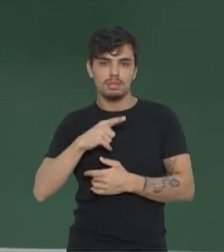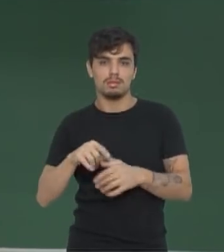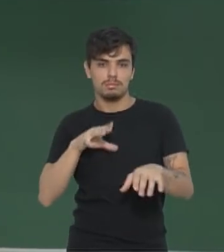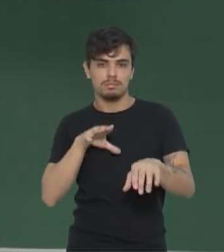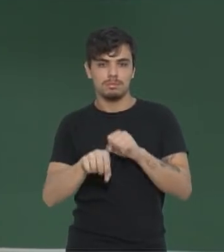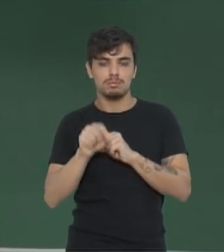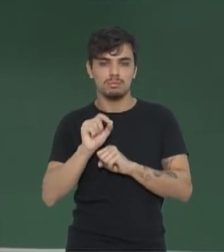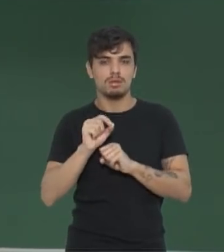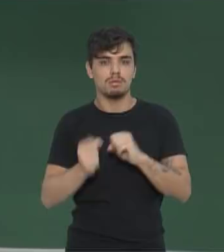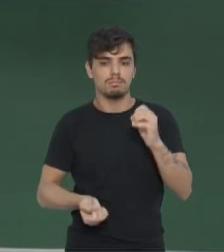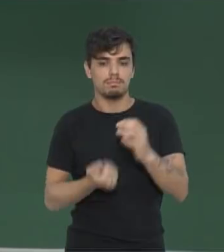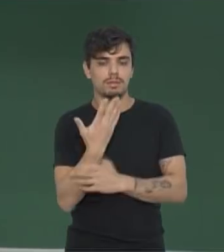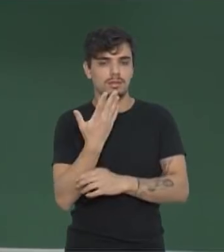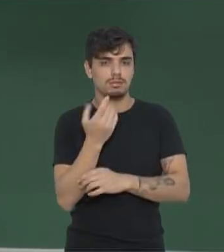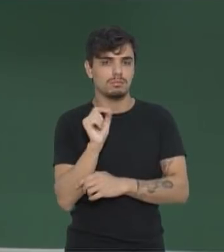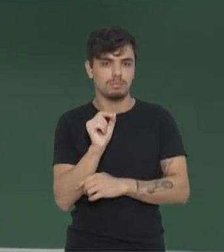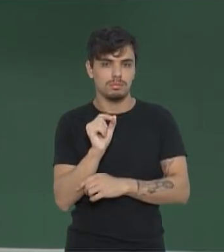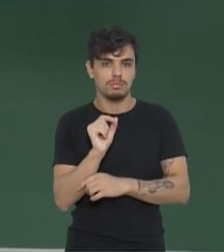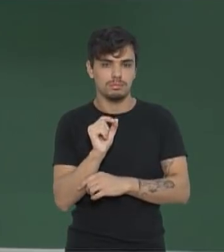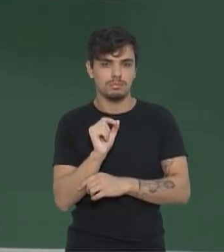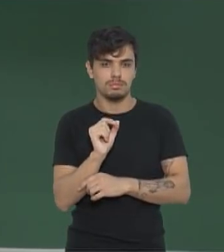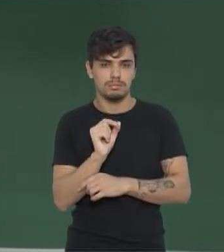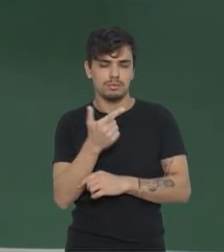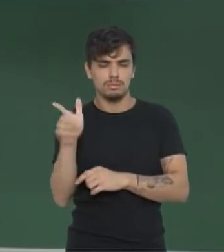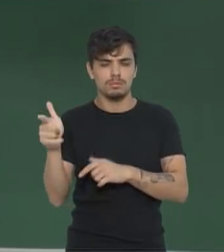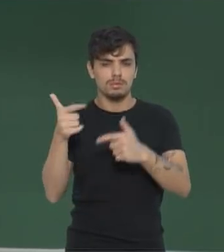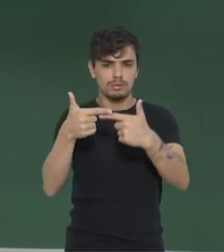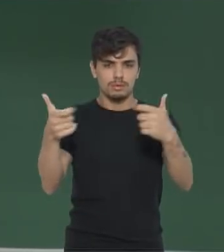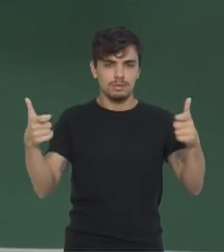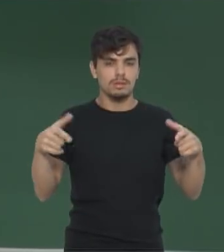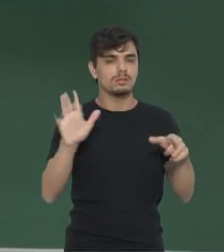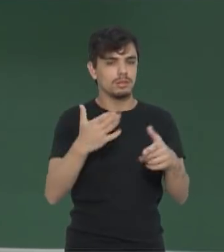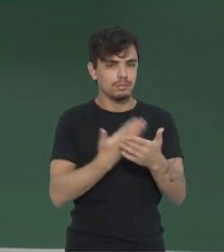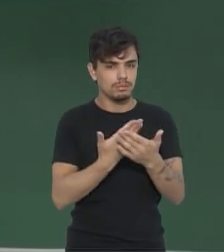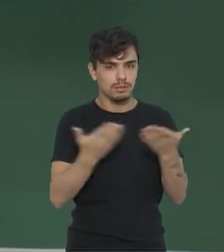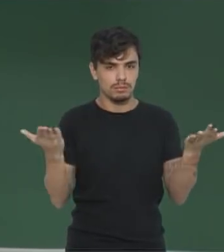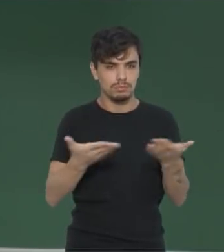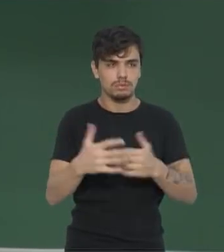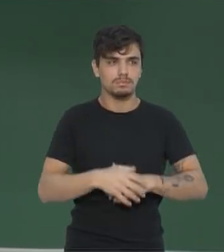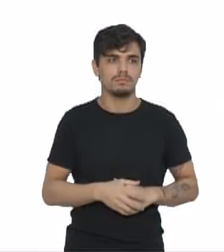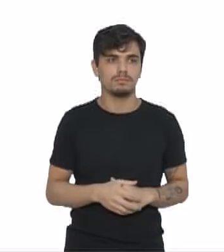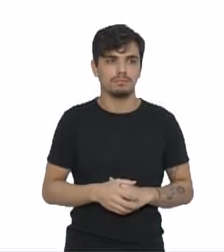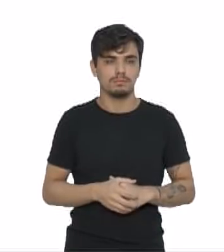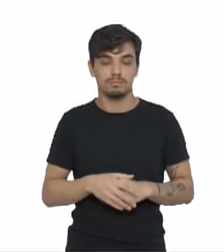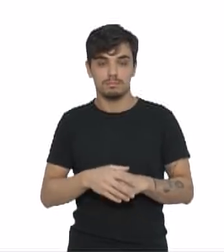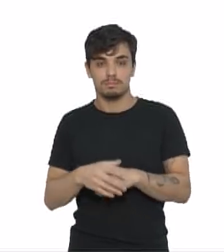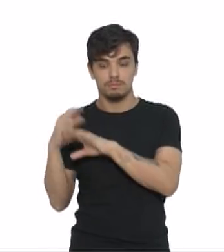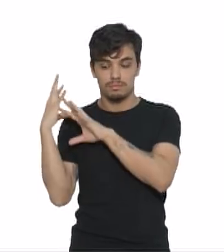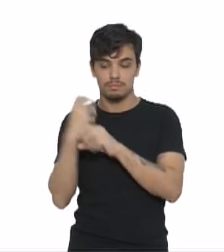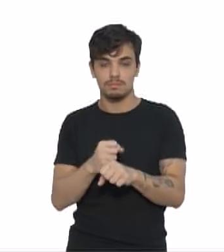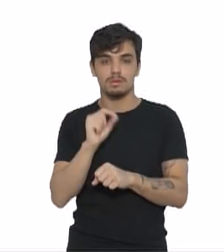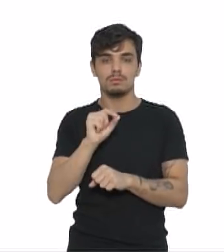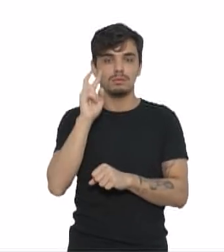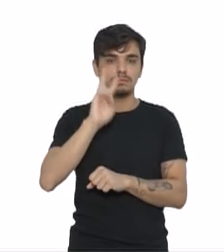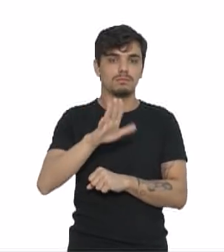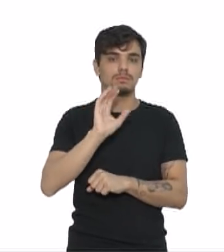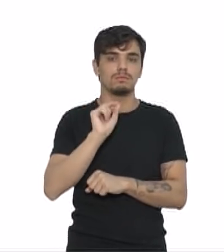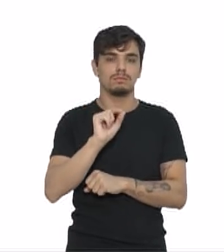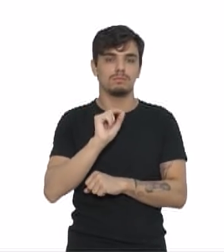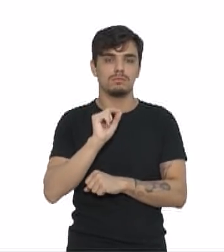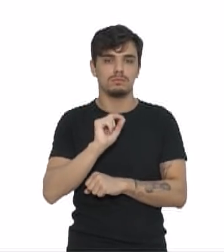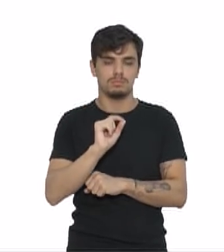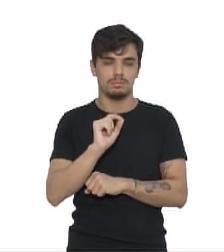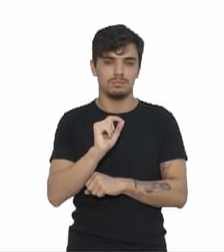formação, inclusive, em outra situação, em outra guerra, que nós vamos estudar nessa aula de hoje. Retomando, o que vocês viram